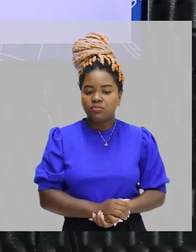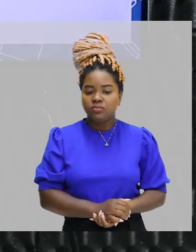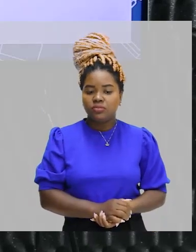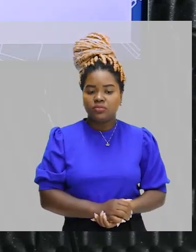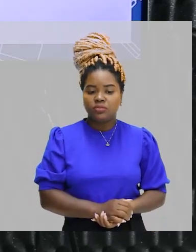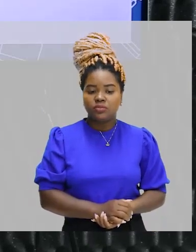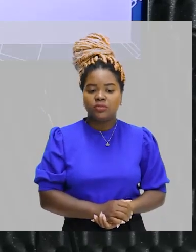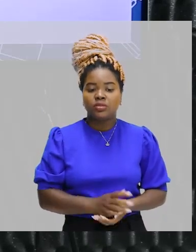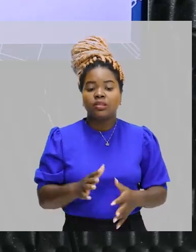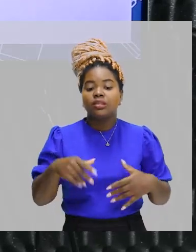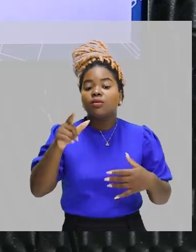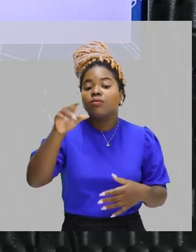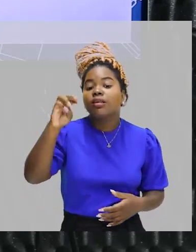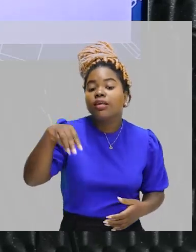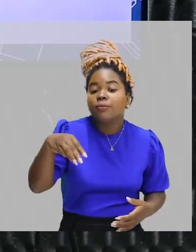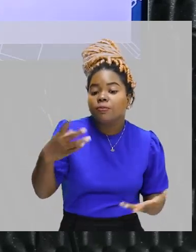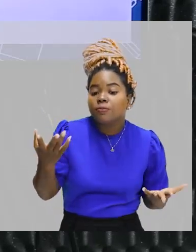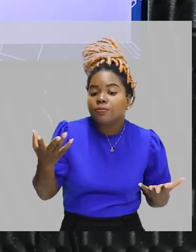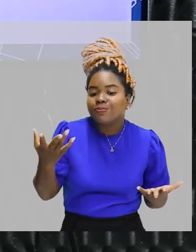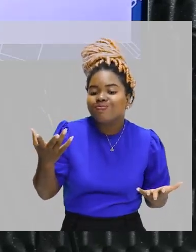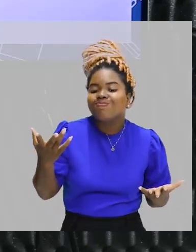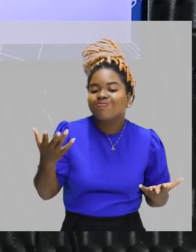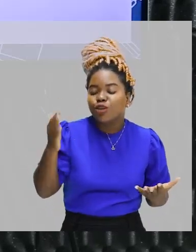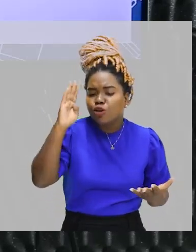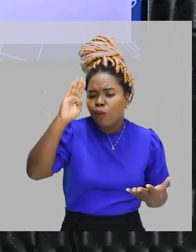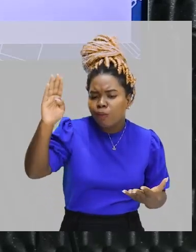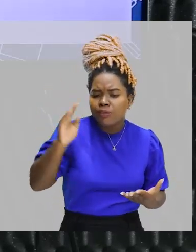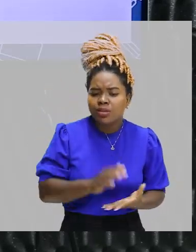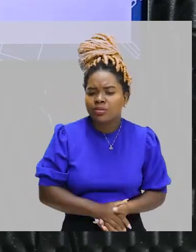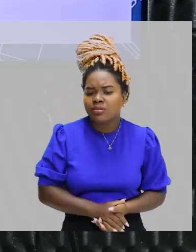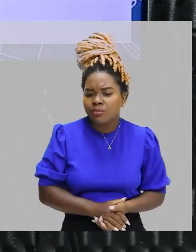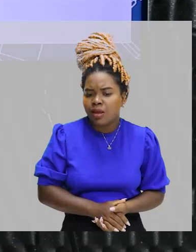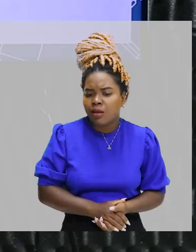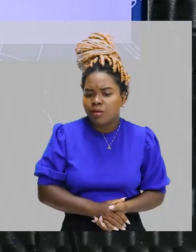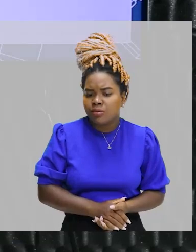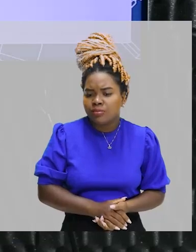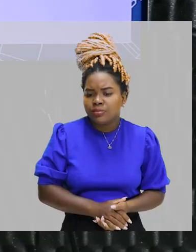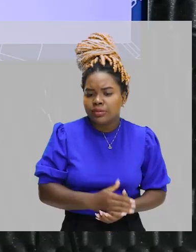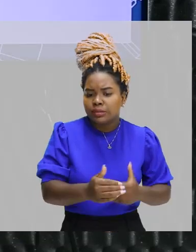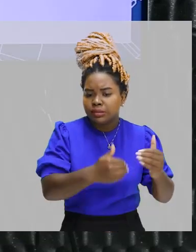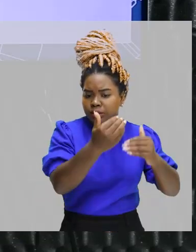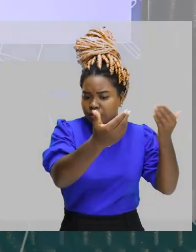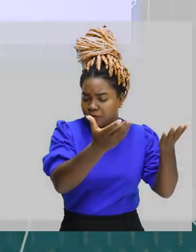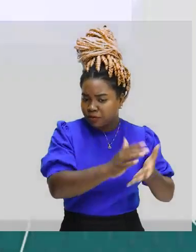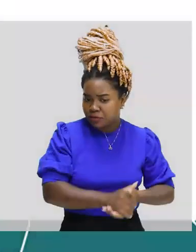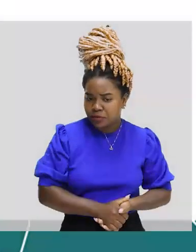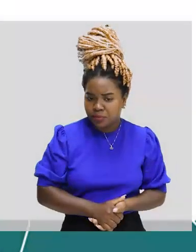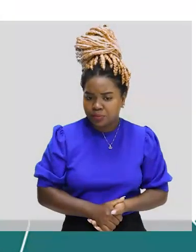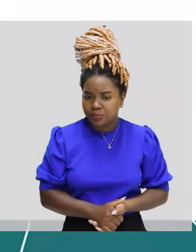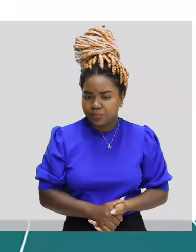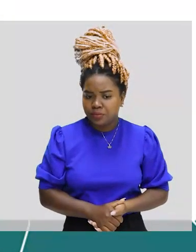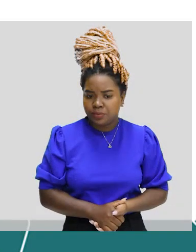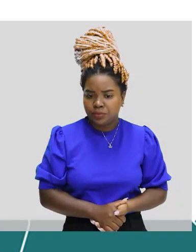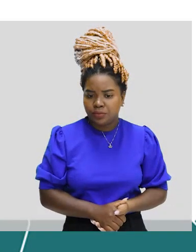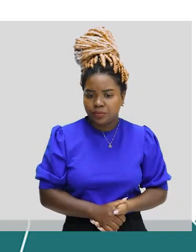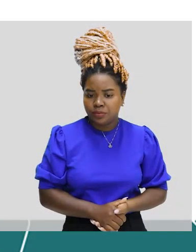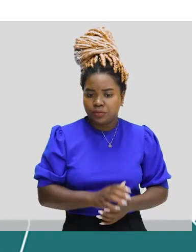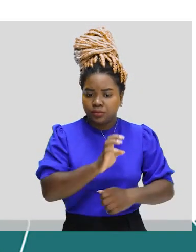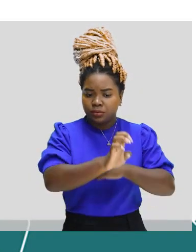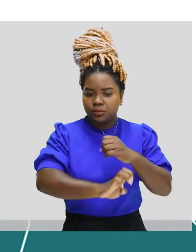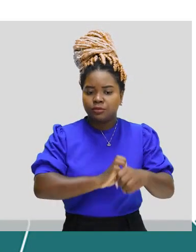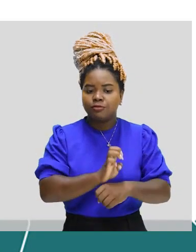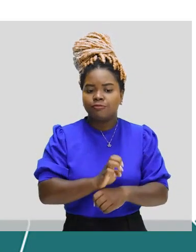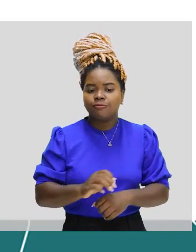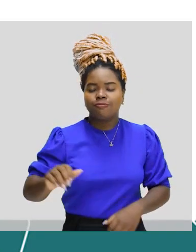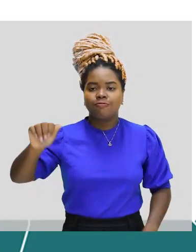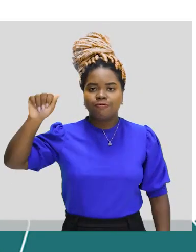deles, quem foi, né, o principal responsável pela determinação de sua carga elétrica do elétron